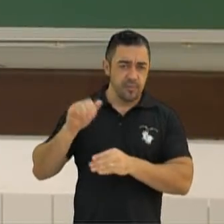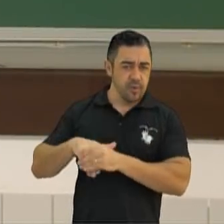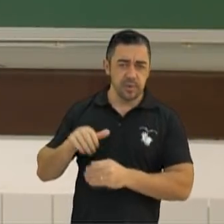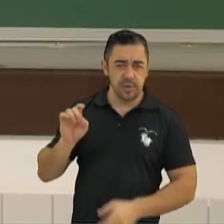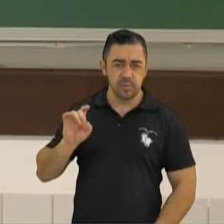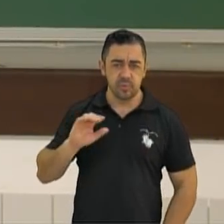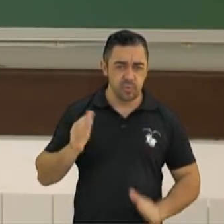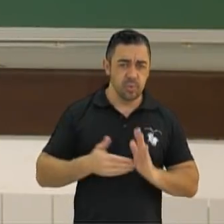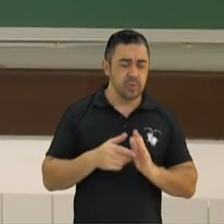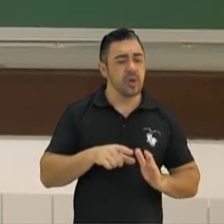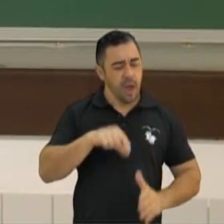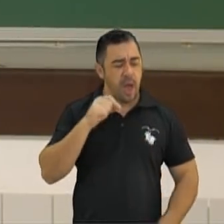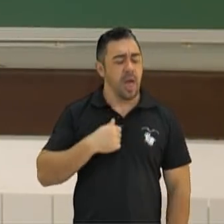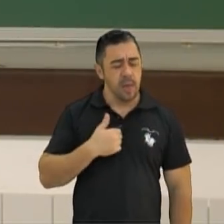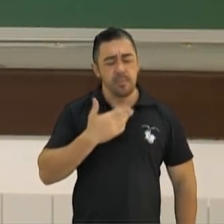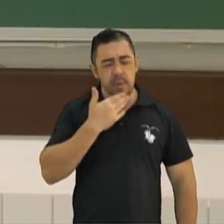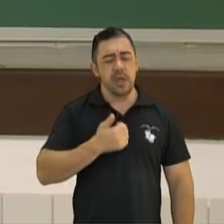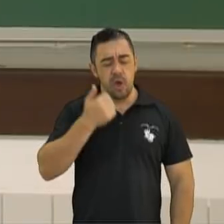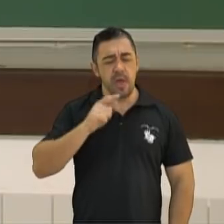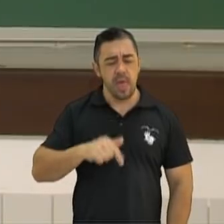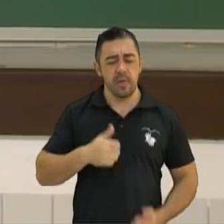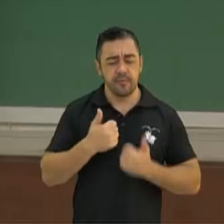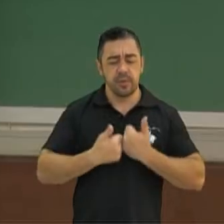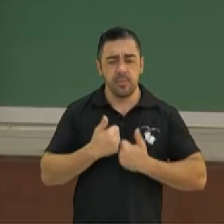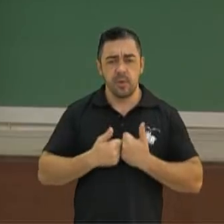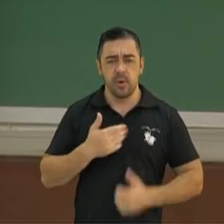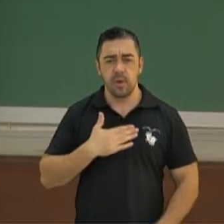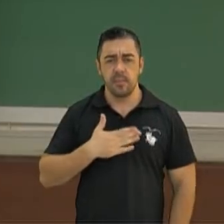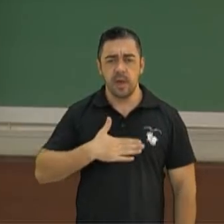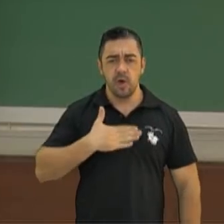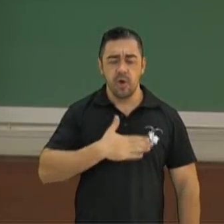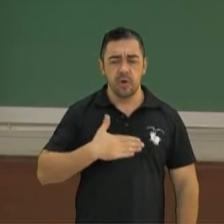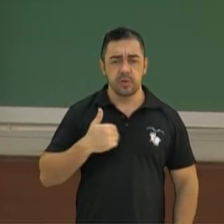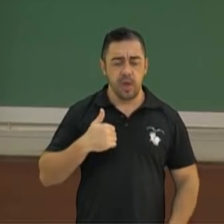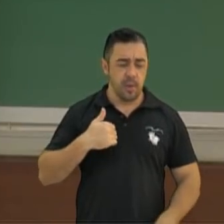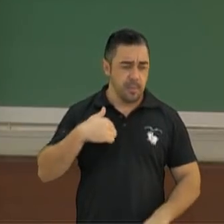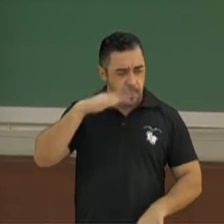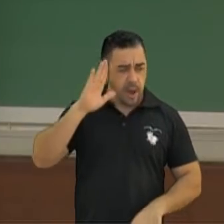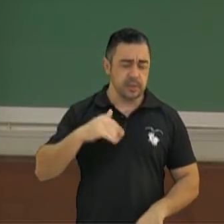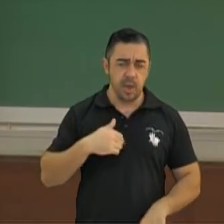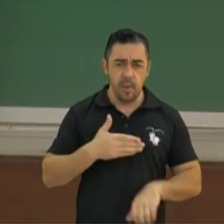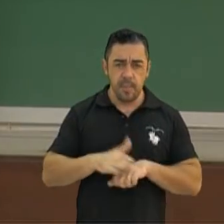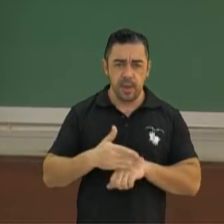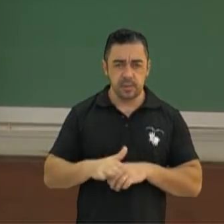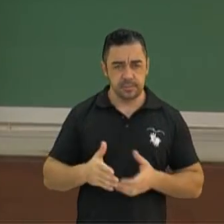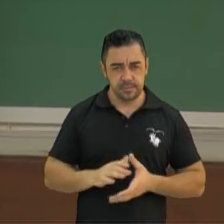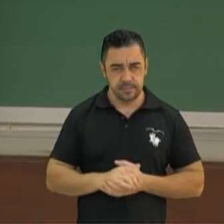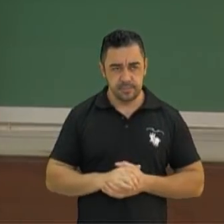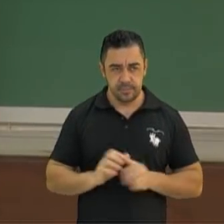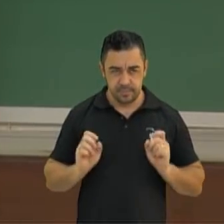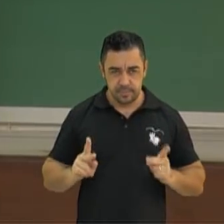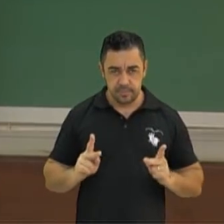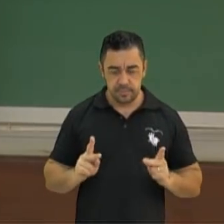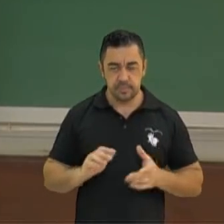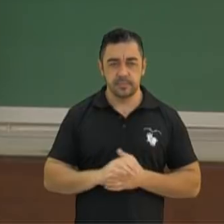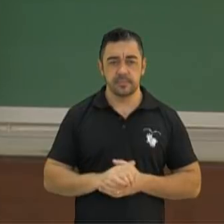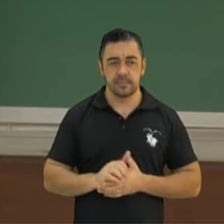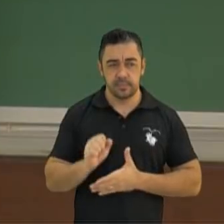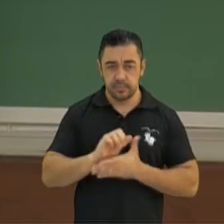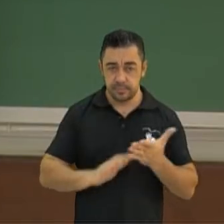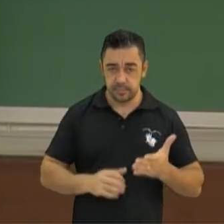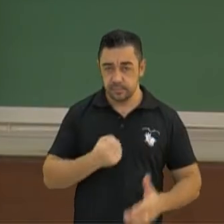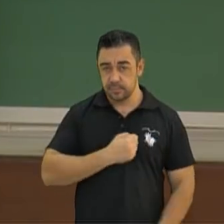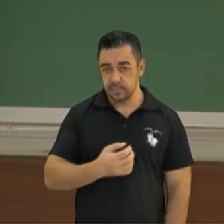escolham o futebol como o melhor esporte ou o esporte que elas mais praticam, ok? Bom, então